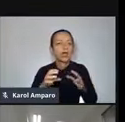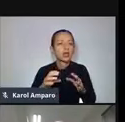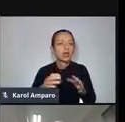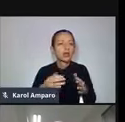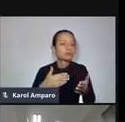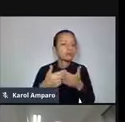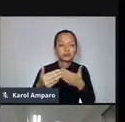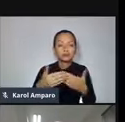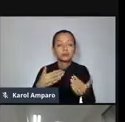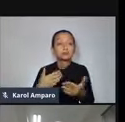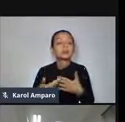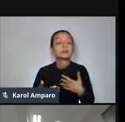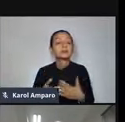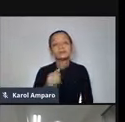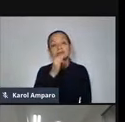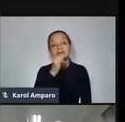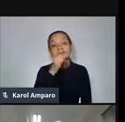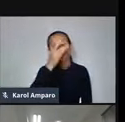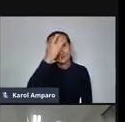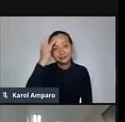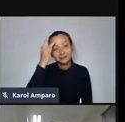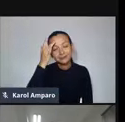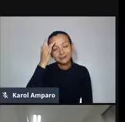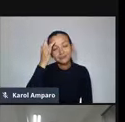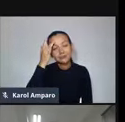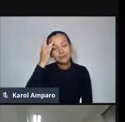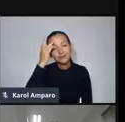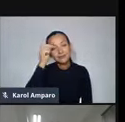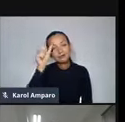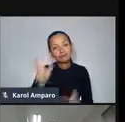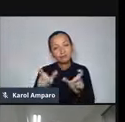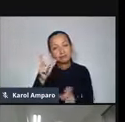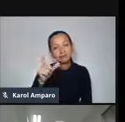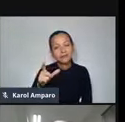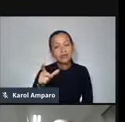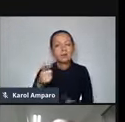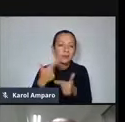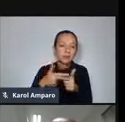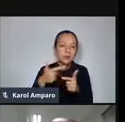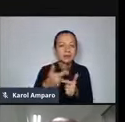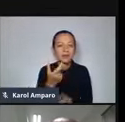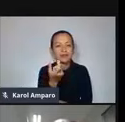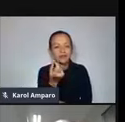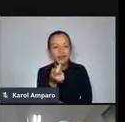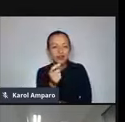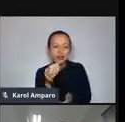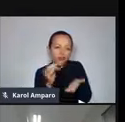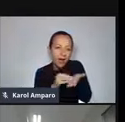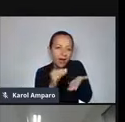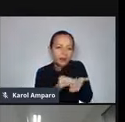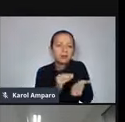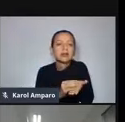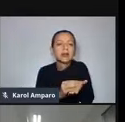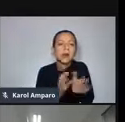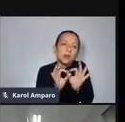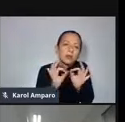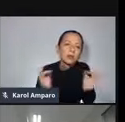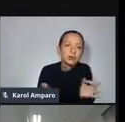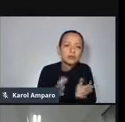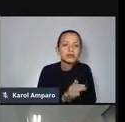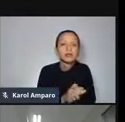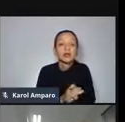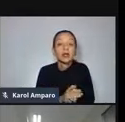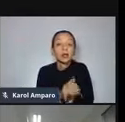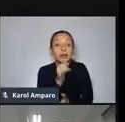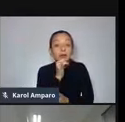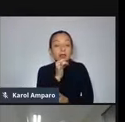né, que têm dificuldades financeiras, né, porque é isso aqui, ó, não há pobre tão pobre